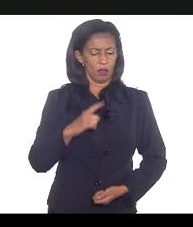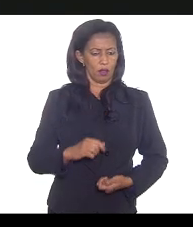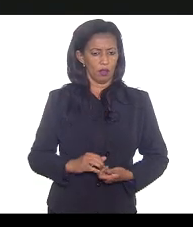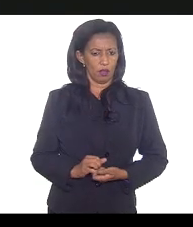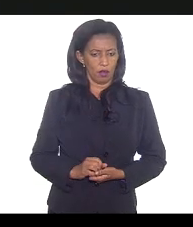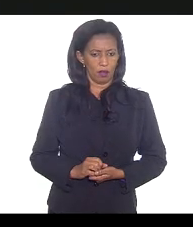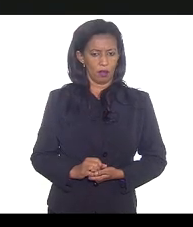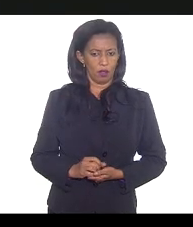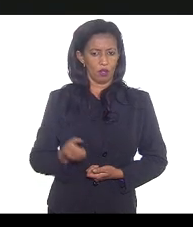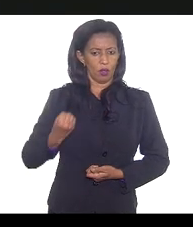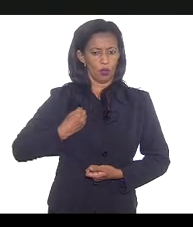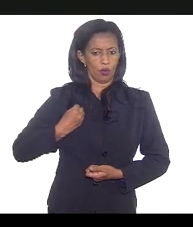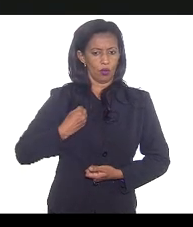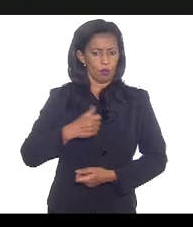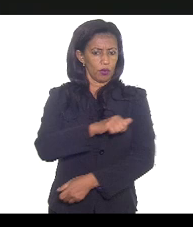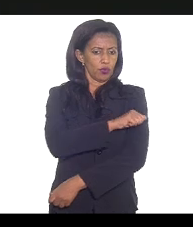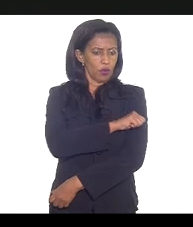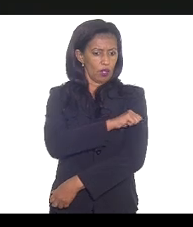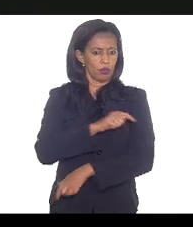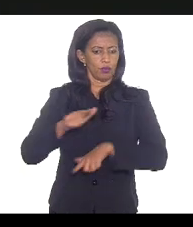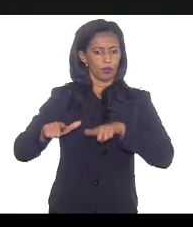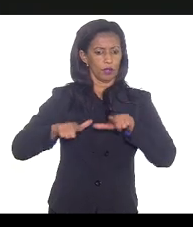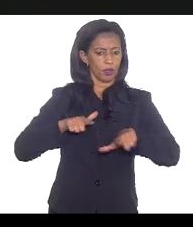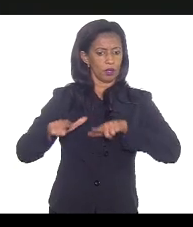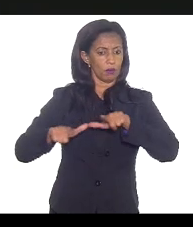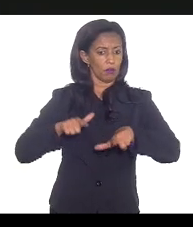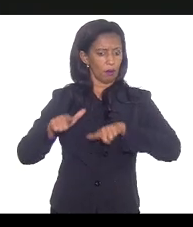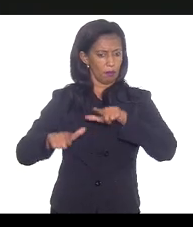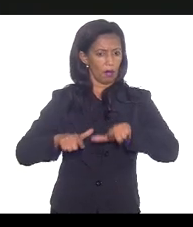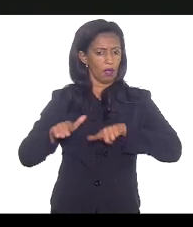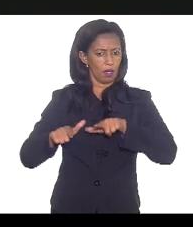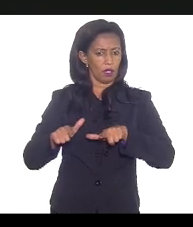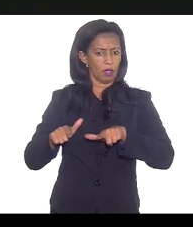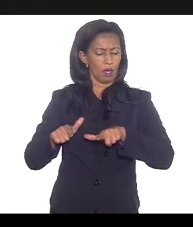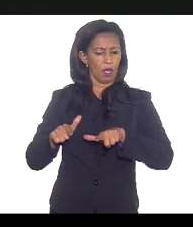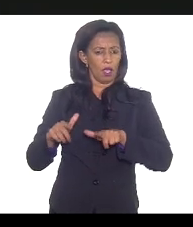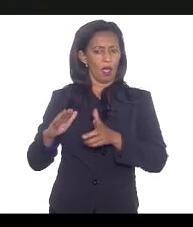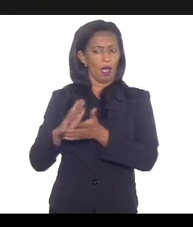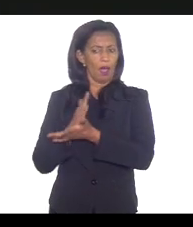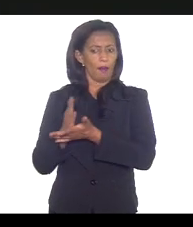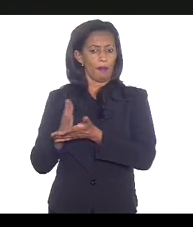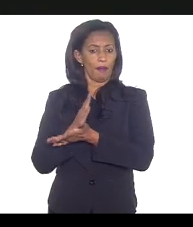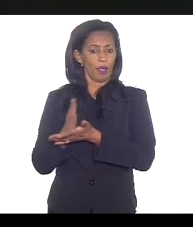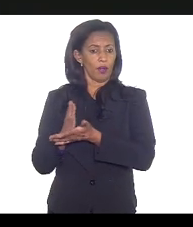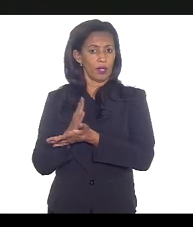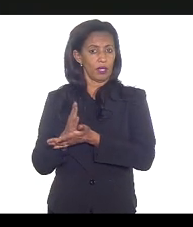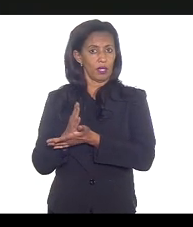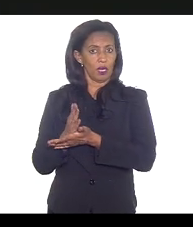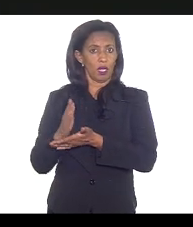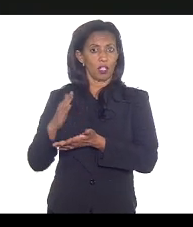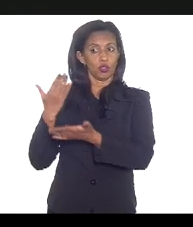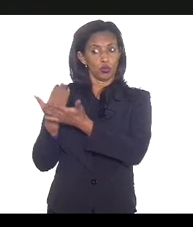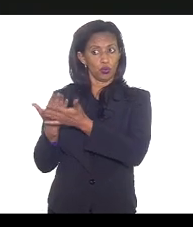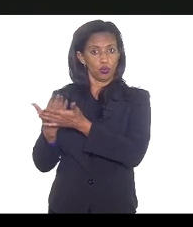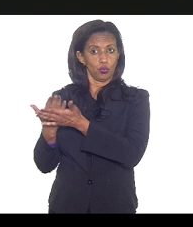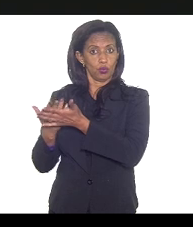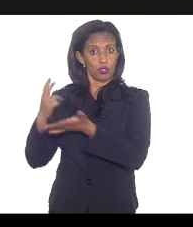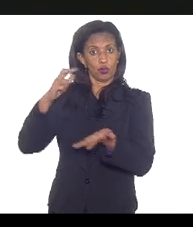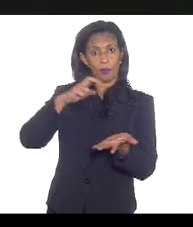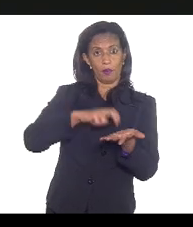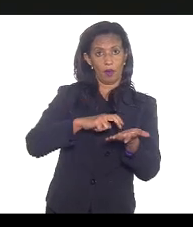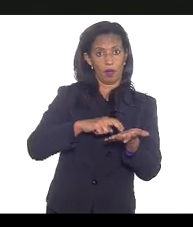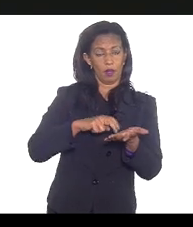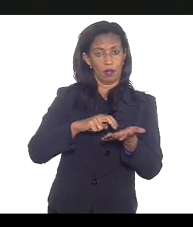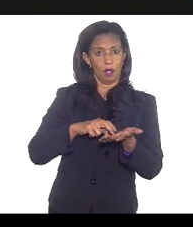um grande número de alunos que trabalham, são trabalhadores, a maioria estudam de manhã e trabalham à tarde. Então, e